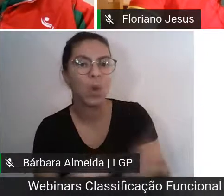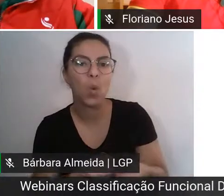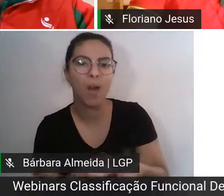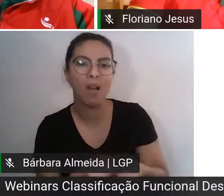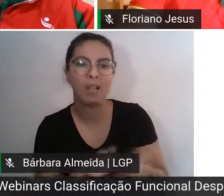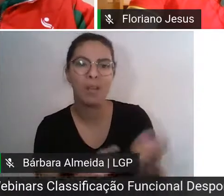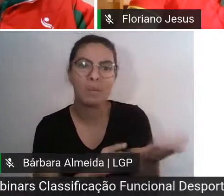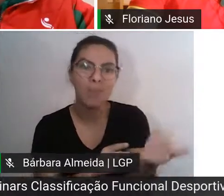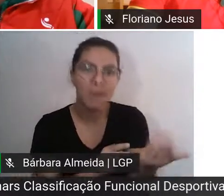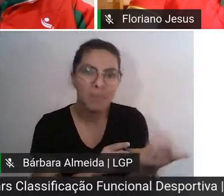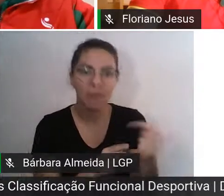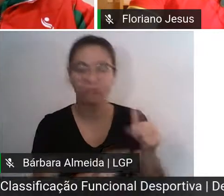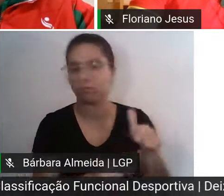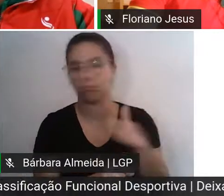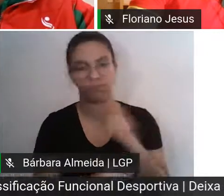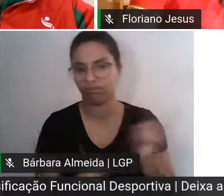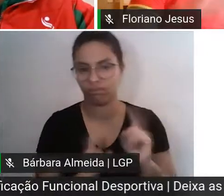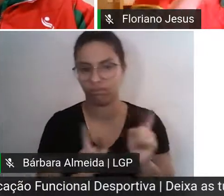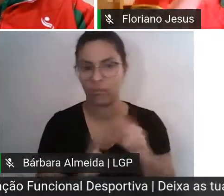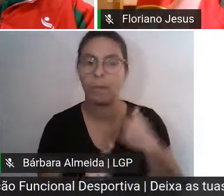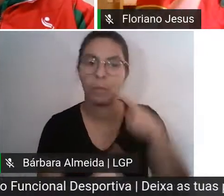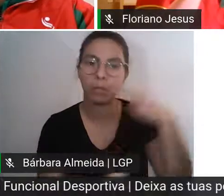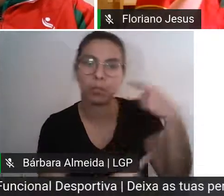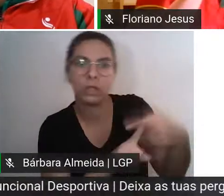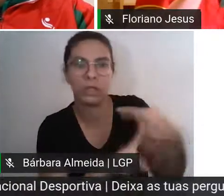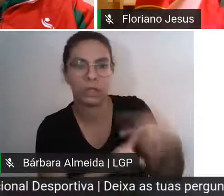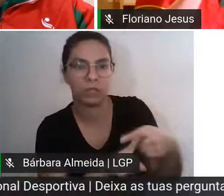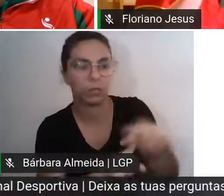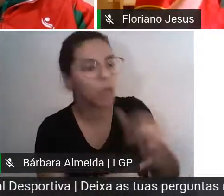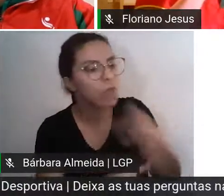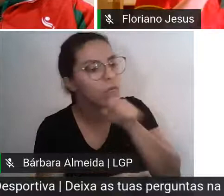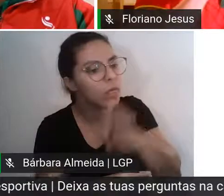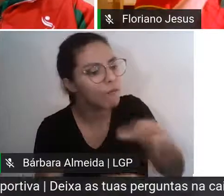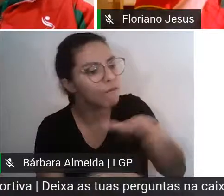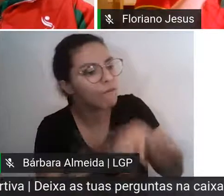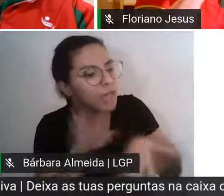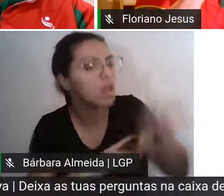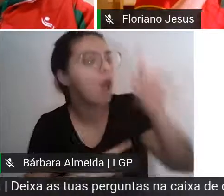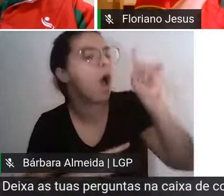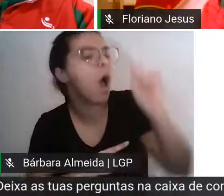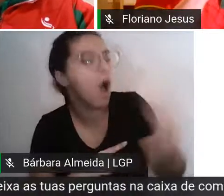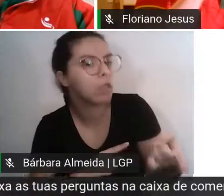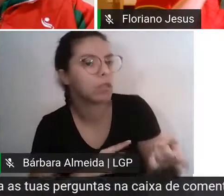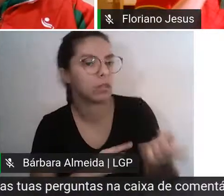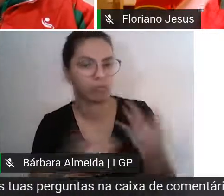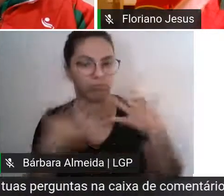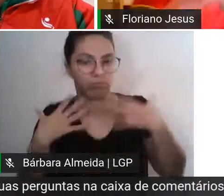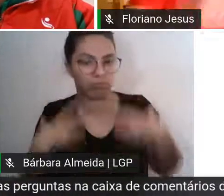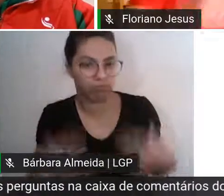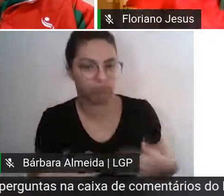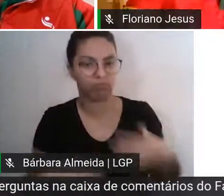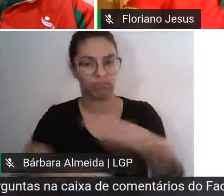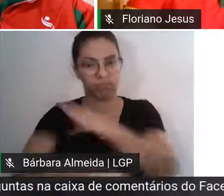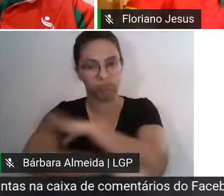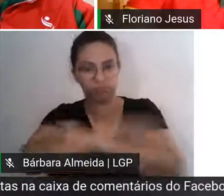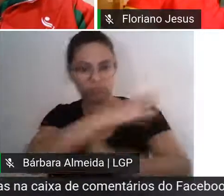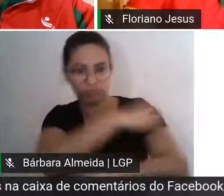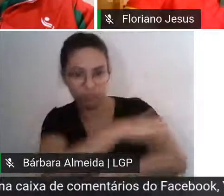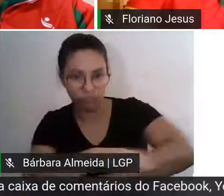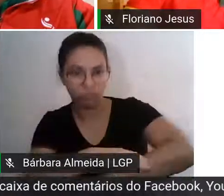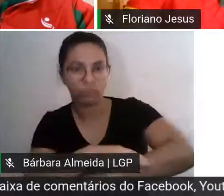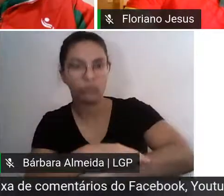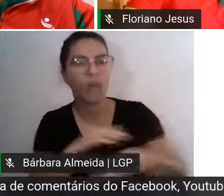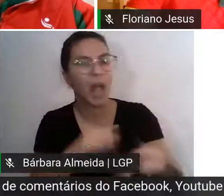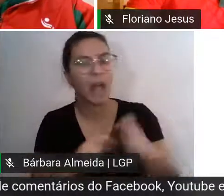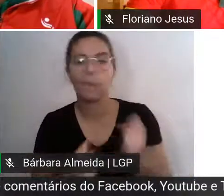ok, eu vou olhar para a parte positiva, o que é que o atleta consegue fazer com o tronco e com os braços, ok? E não, ah não, ele não